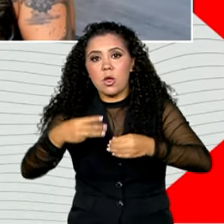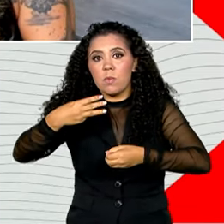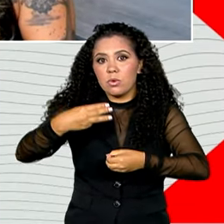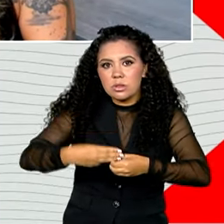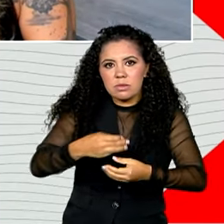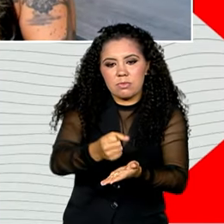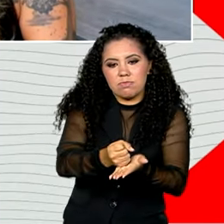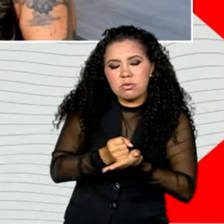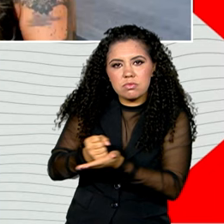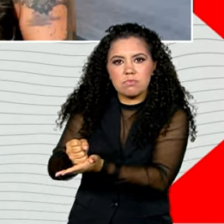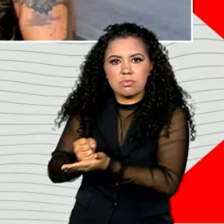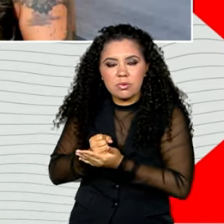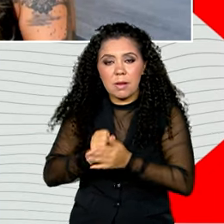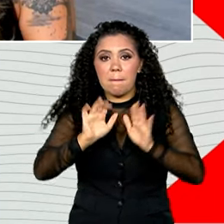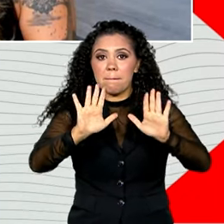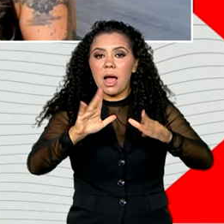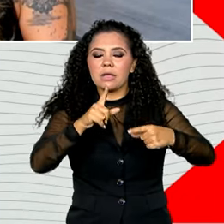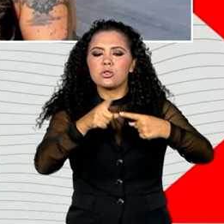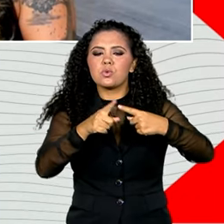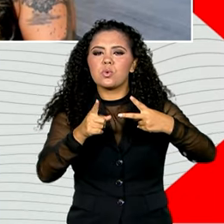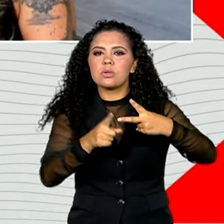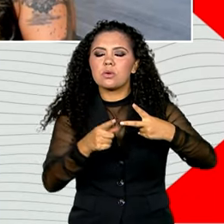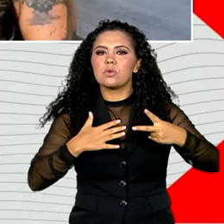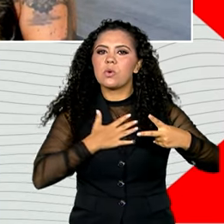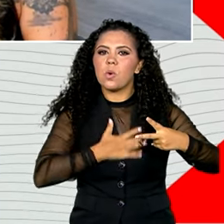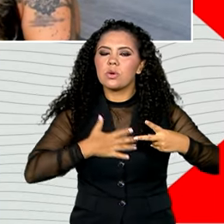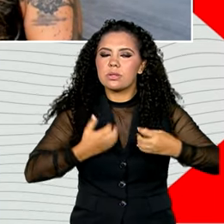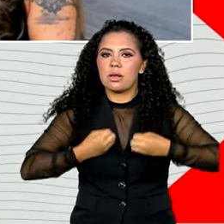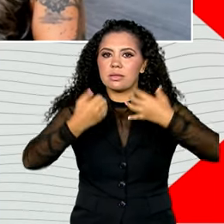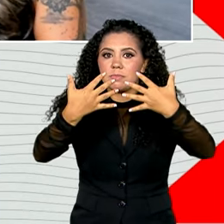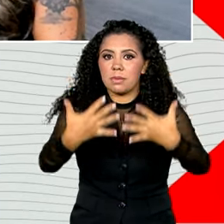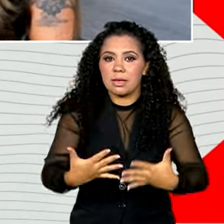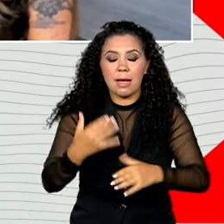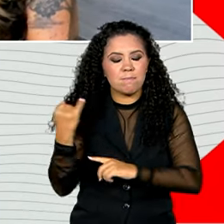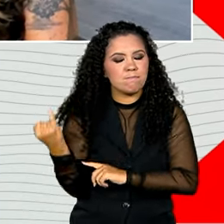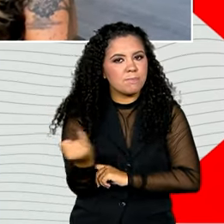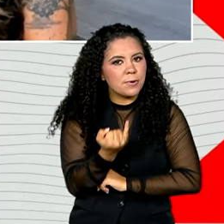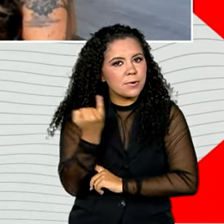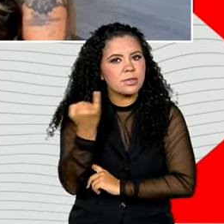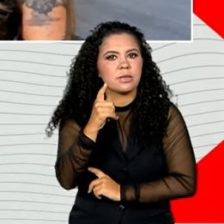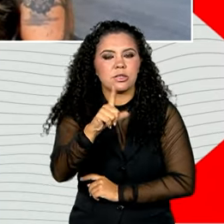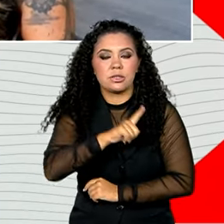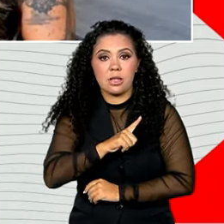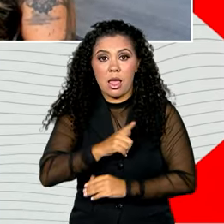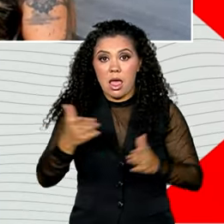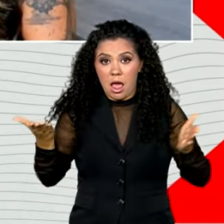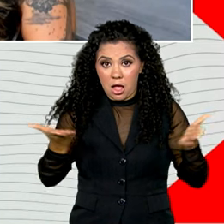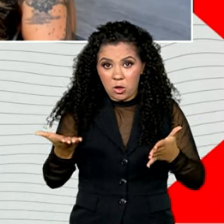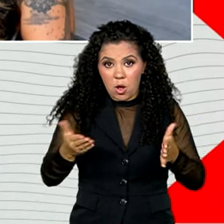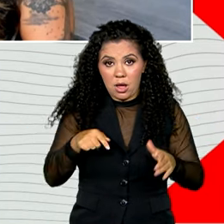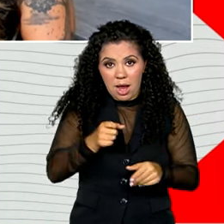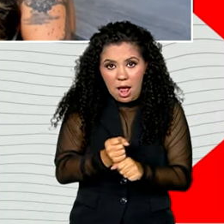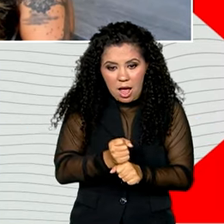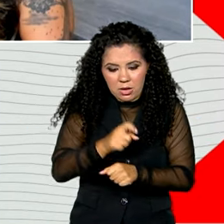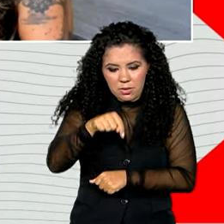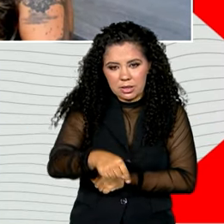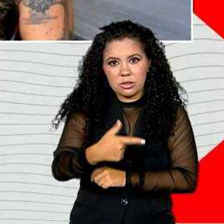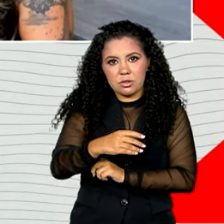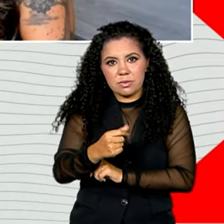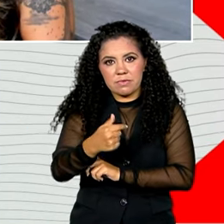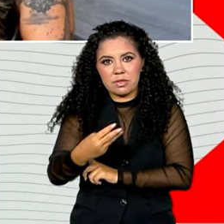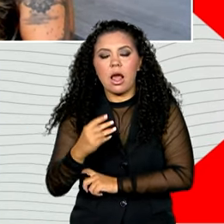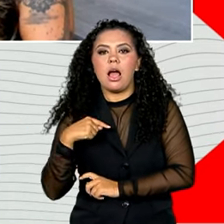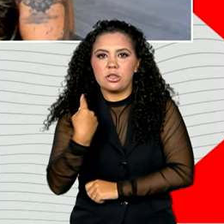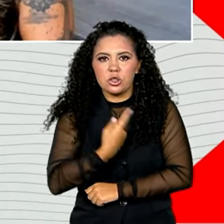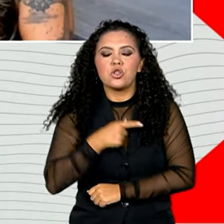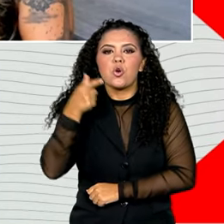duas questões que dizem respeito à região, que são muito importantes e que nelas, nesse primeiro ano, nós conseguimos promover, no meu ponto de